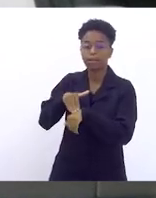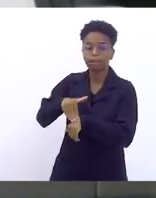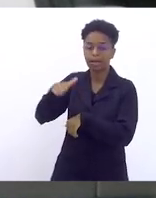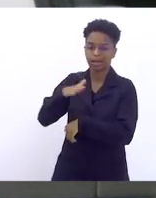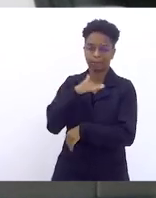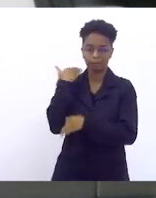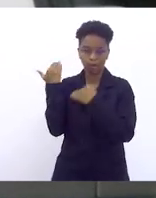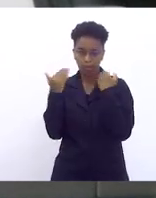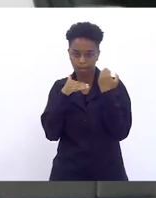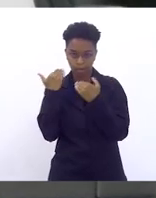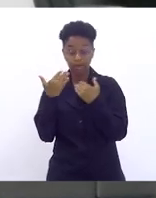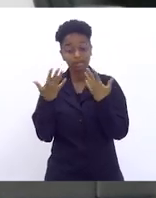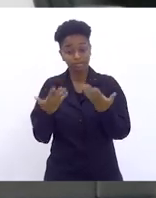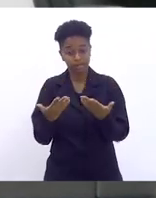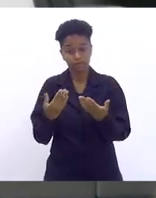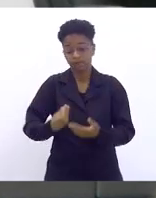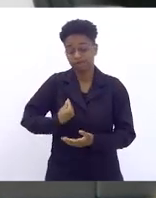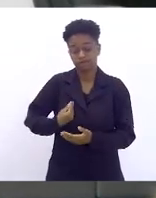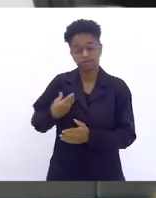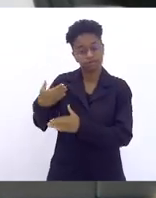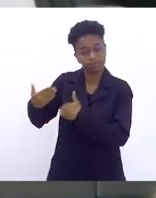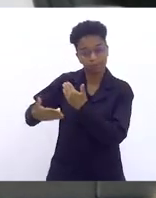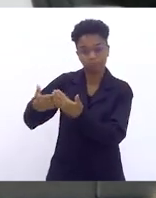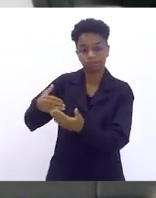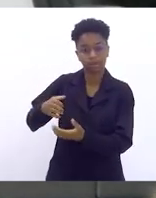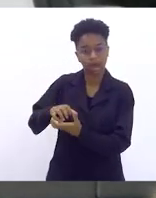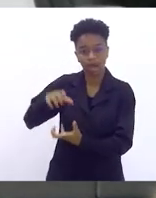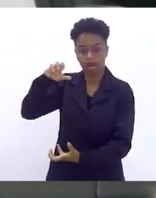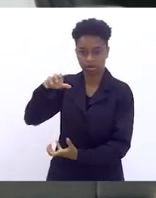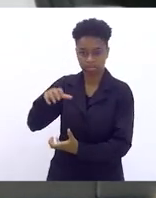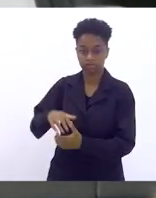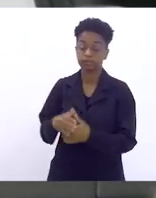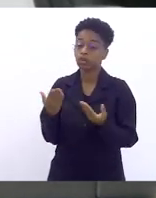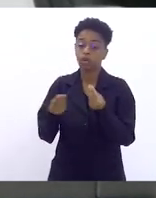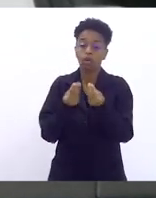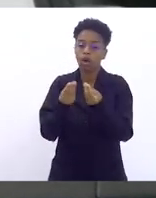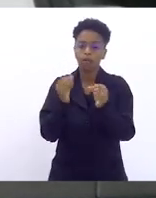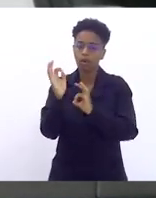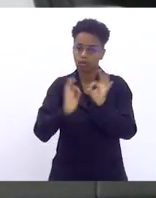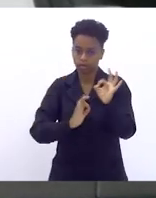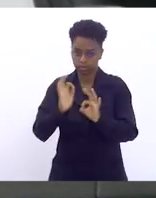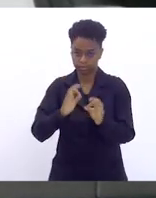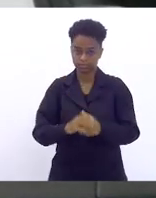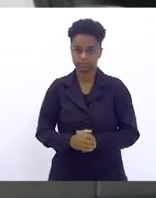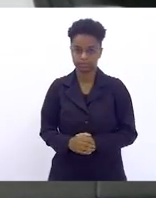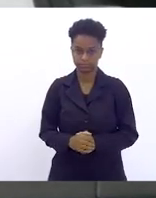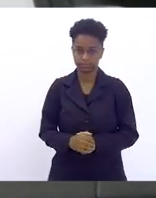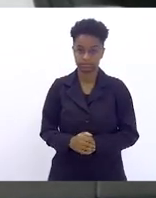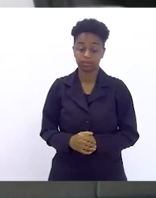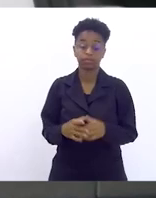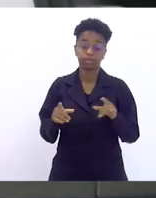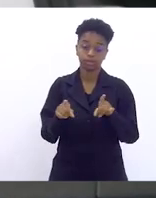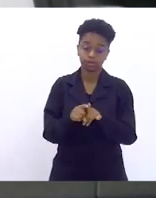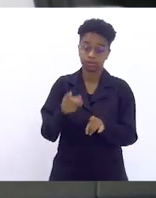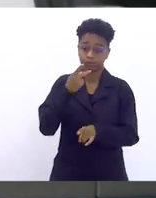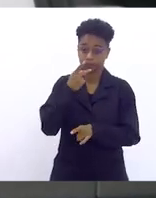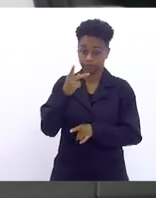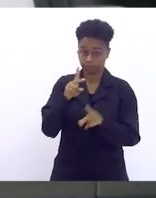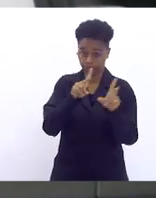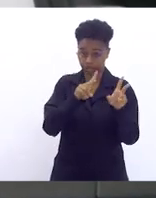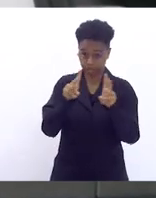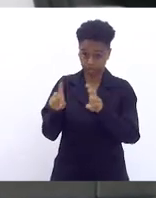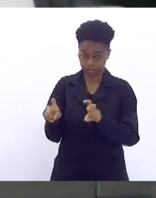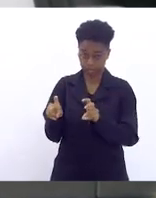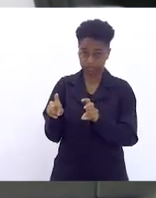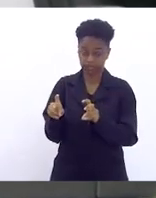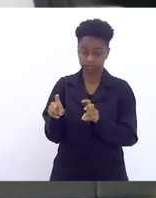que vive mais tempo e como nós nos organizamos nesse sentido então agora falando um pouco de cada um desses